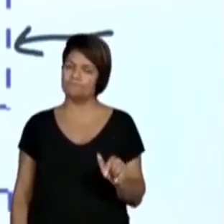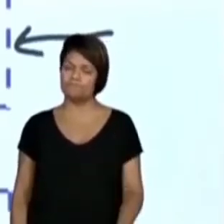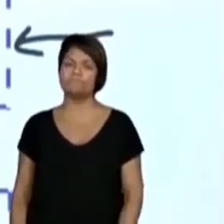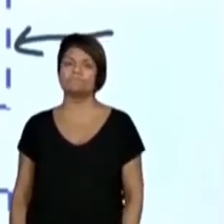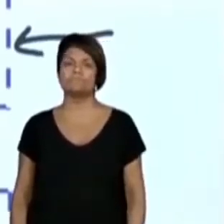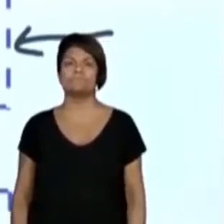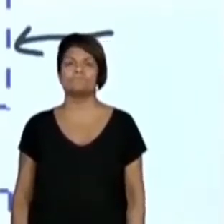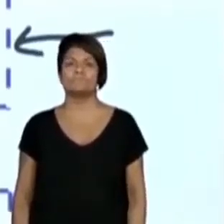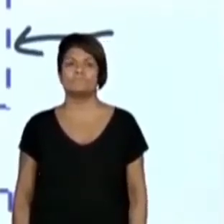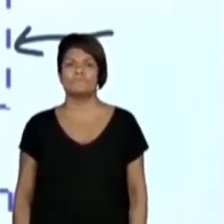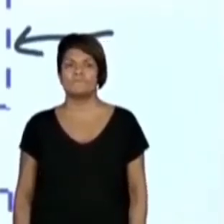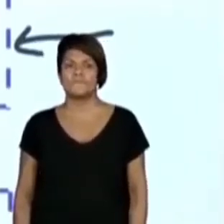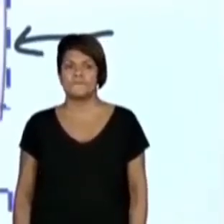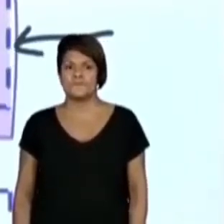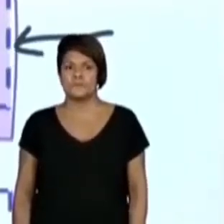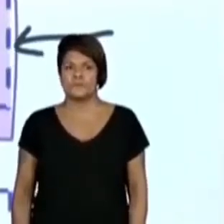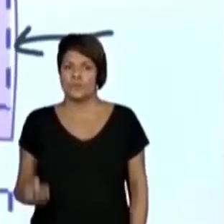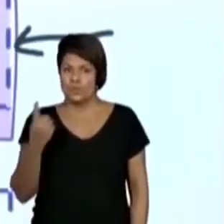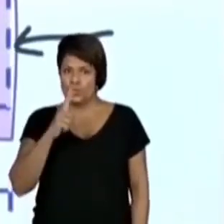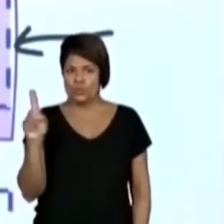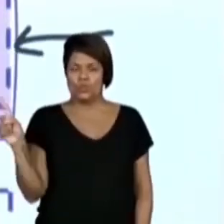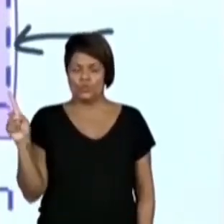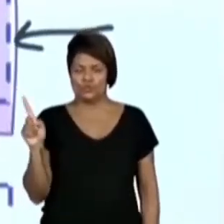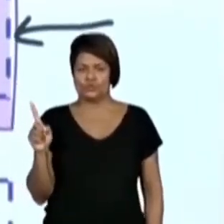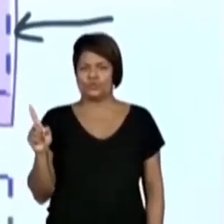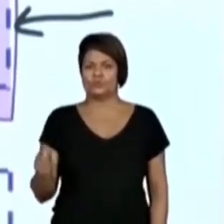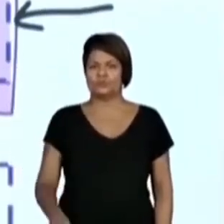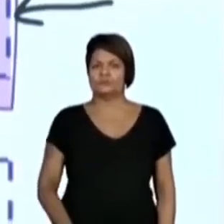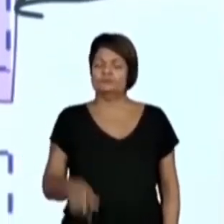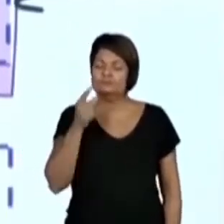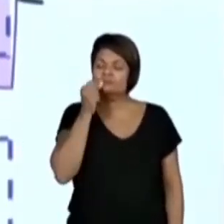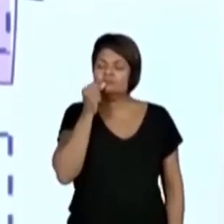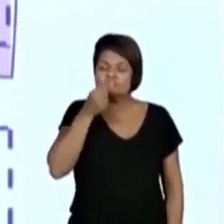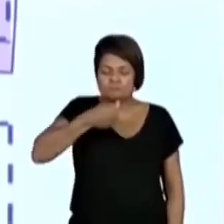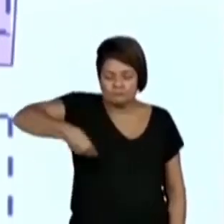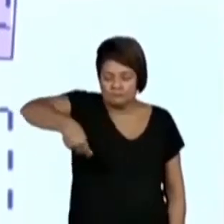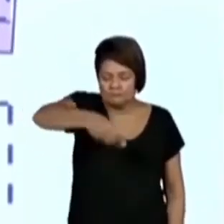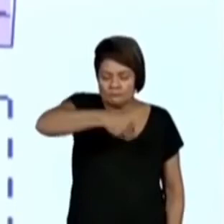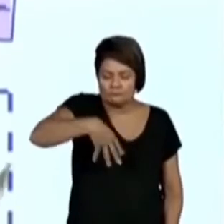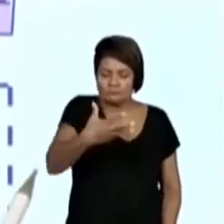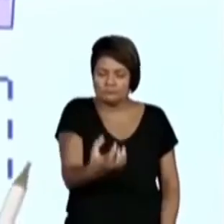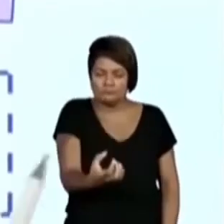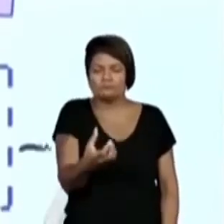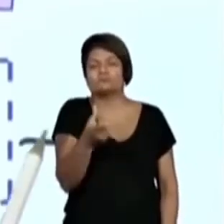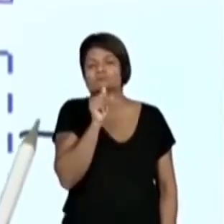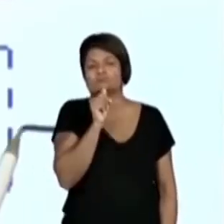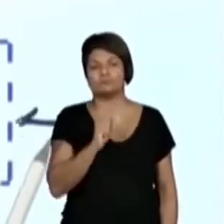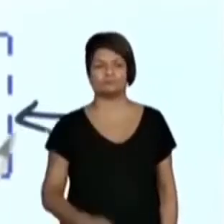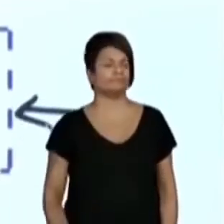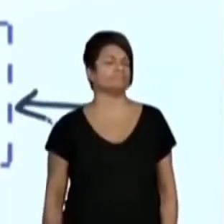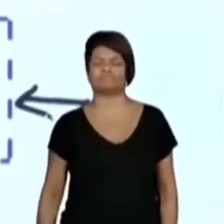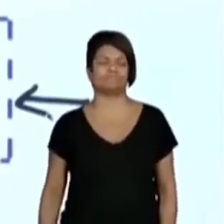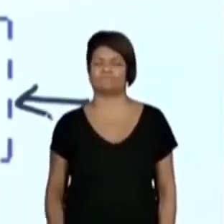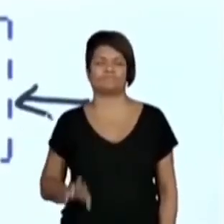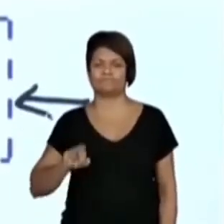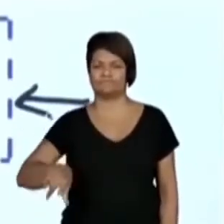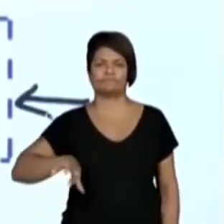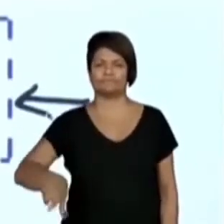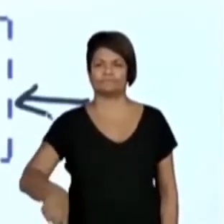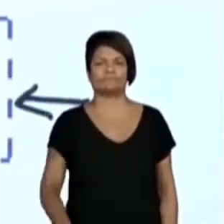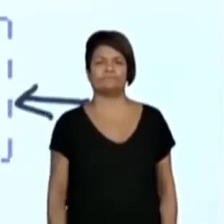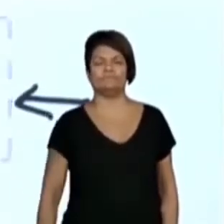ingrediente. Por último, acrescente o sal e deixe secar a água. Não é um